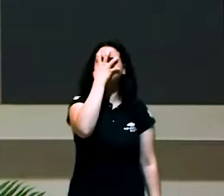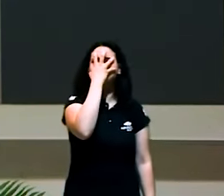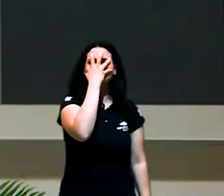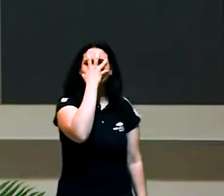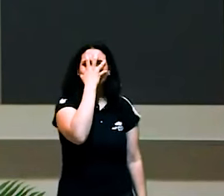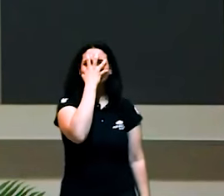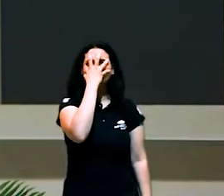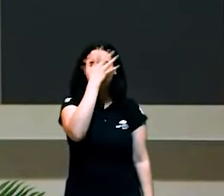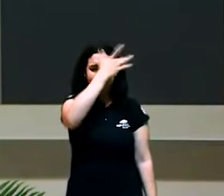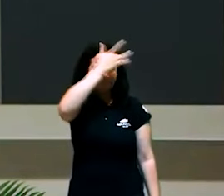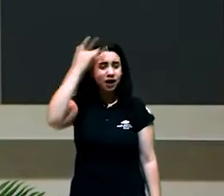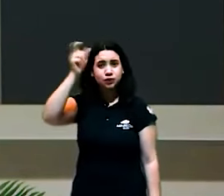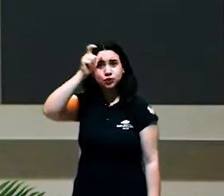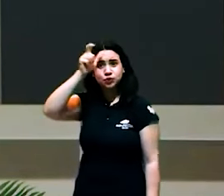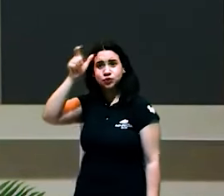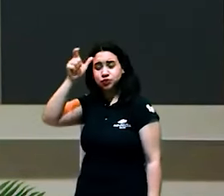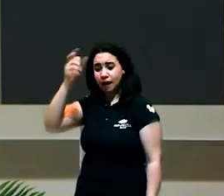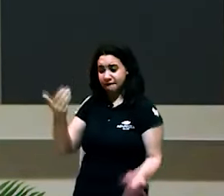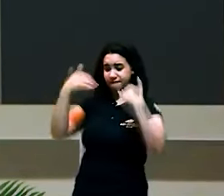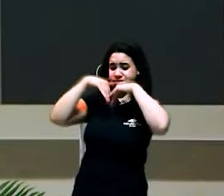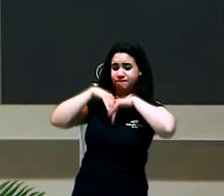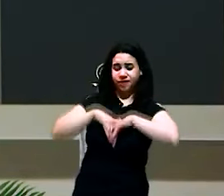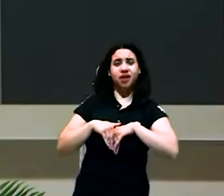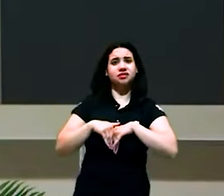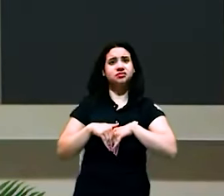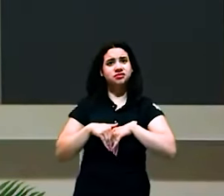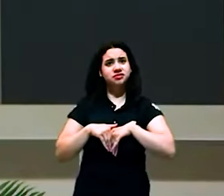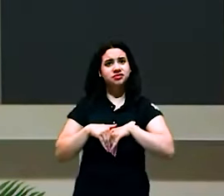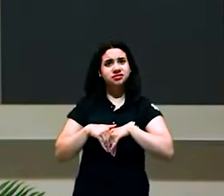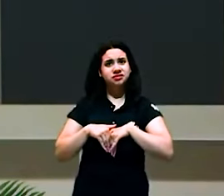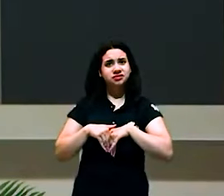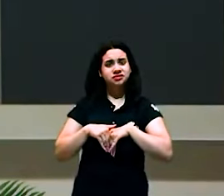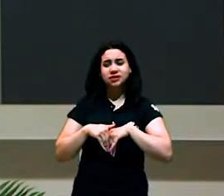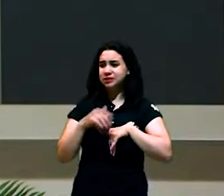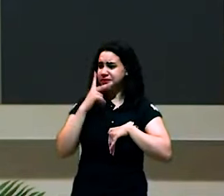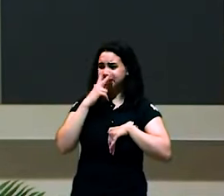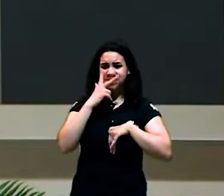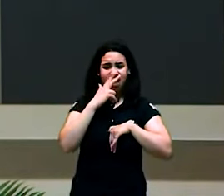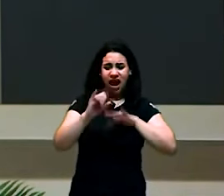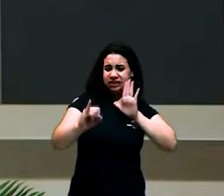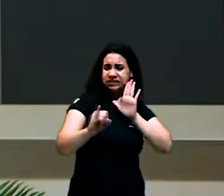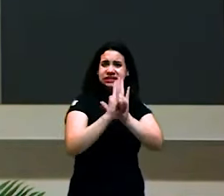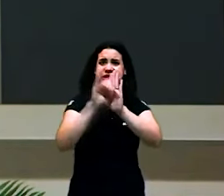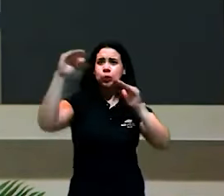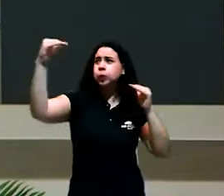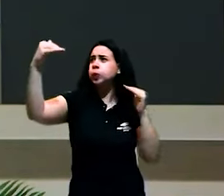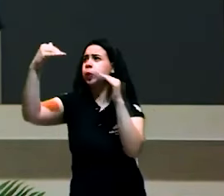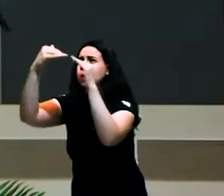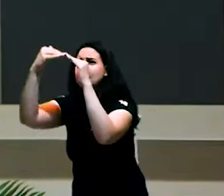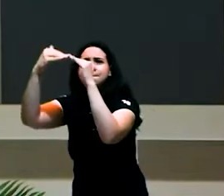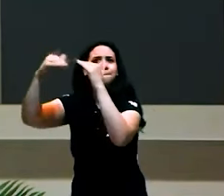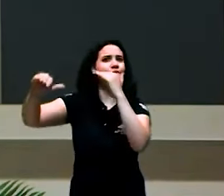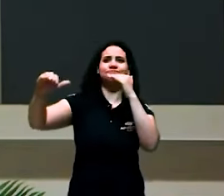para perturbar, para mentir, para roubar, para destruir. Não tem identidade com o Espírito Santo, porque